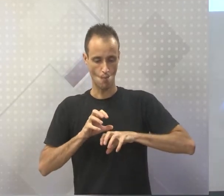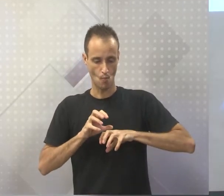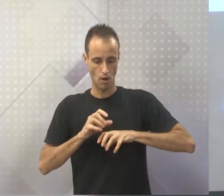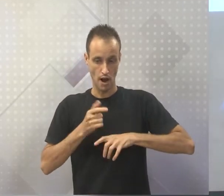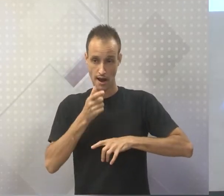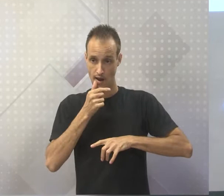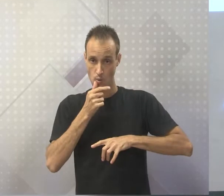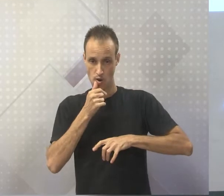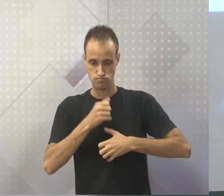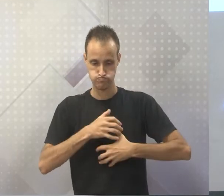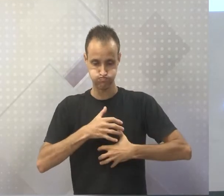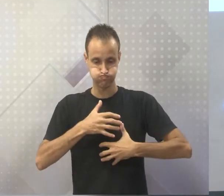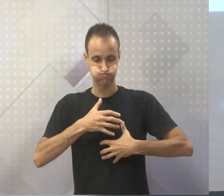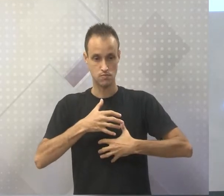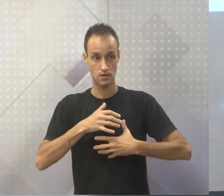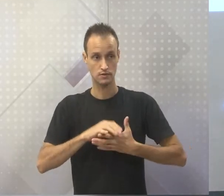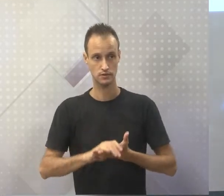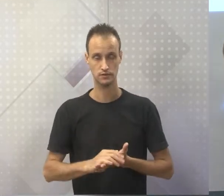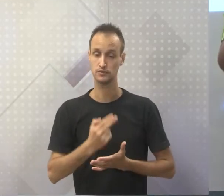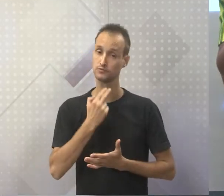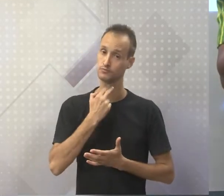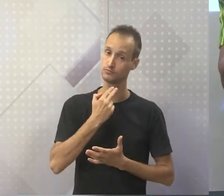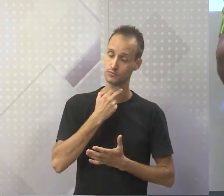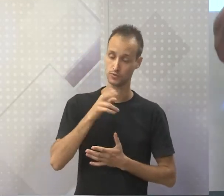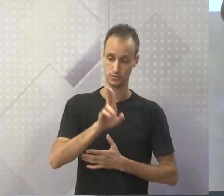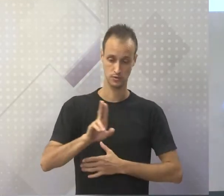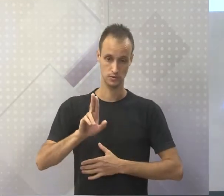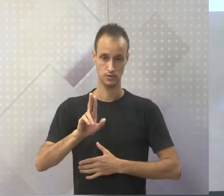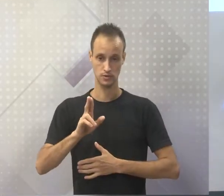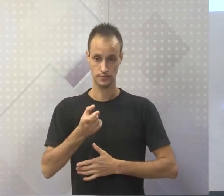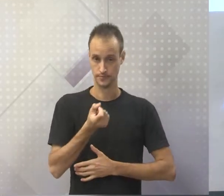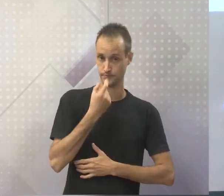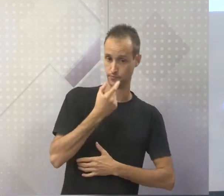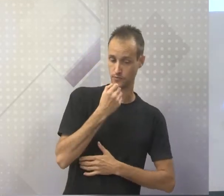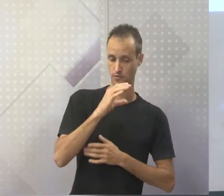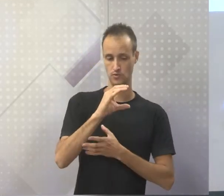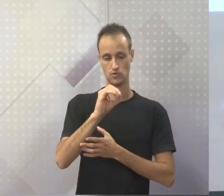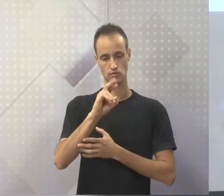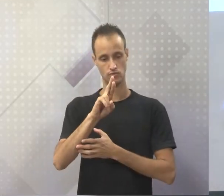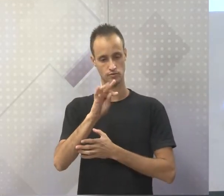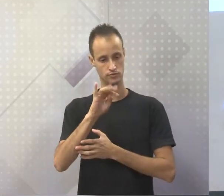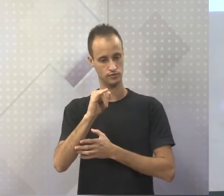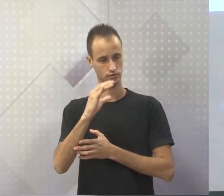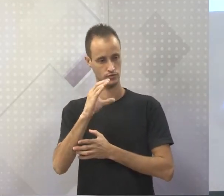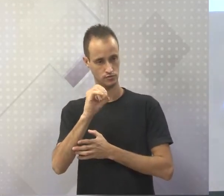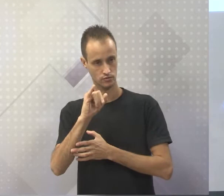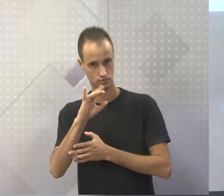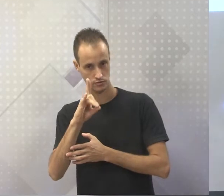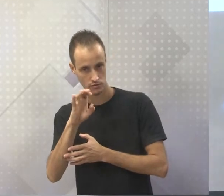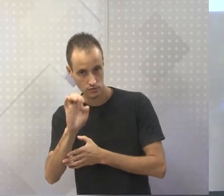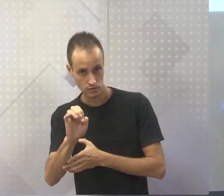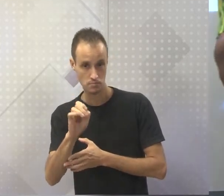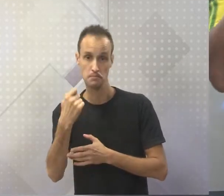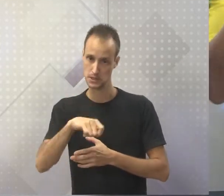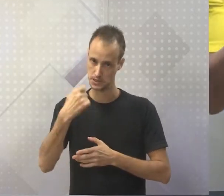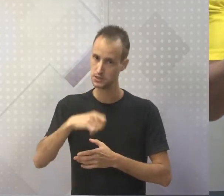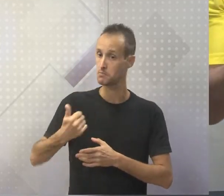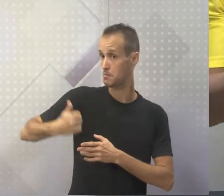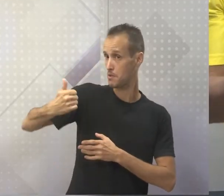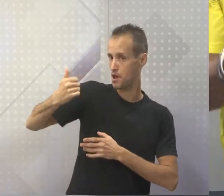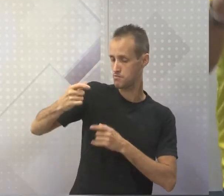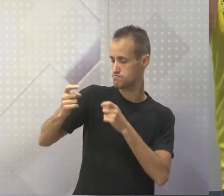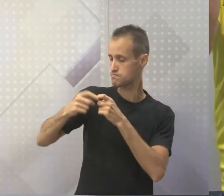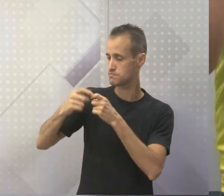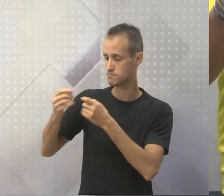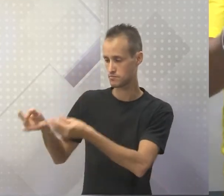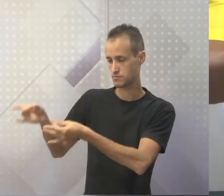E aí você não pode fazer uso de corticoide sem uma orientação médica. Isso é muito